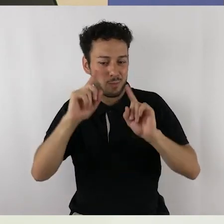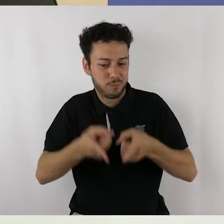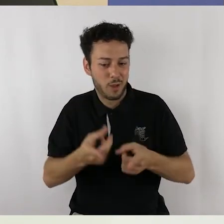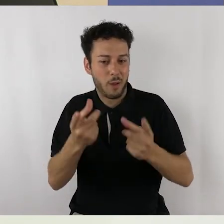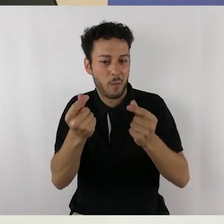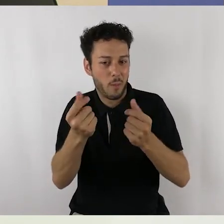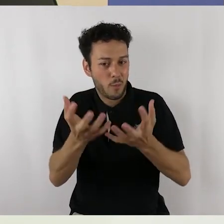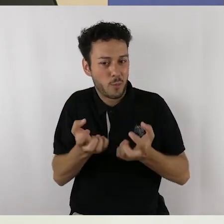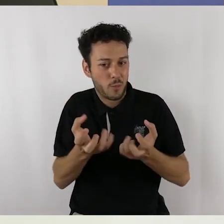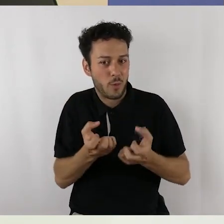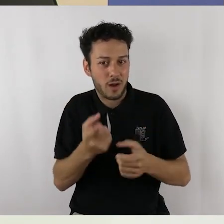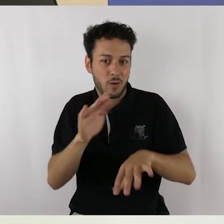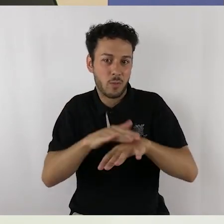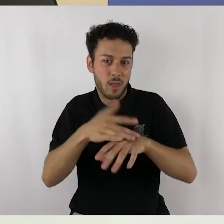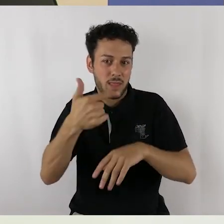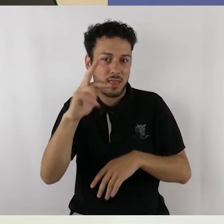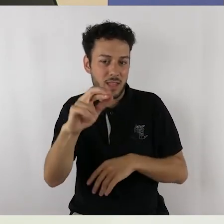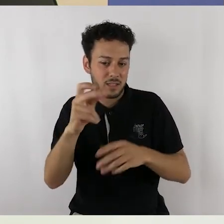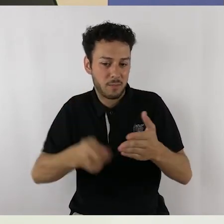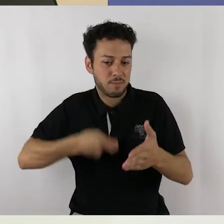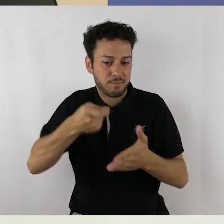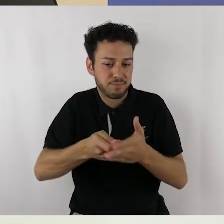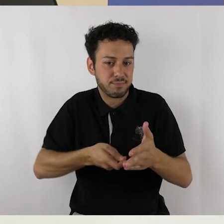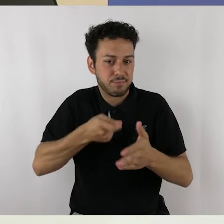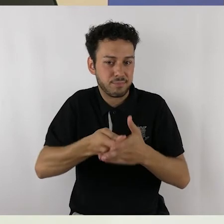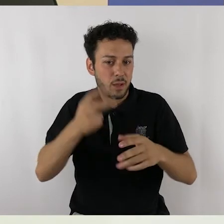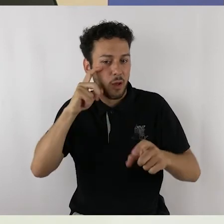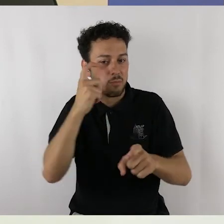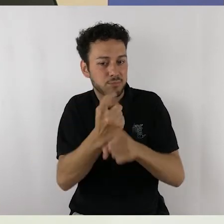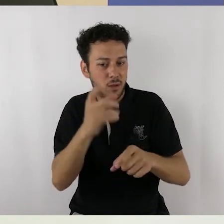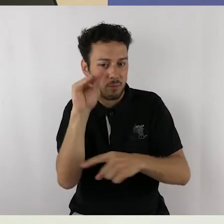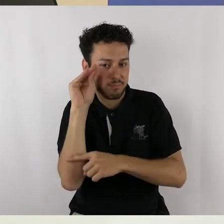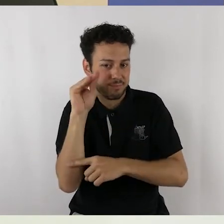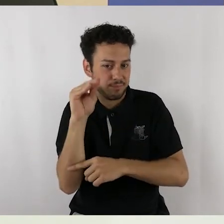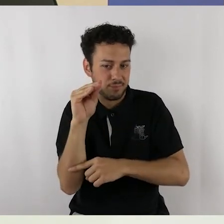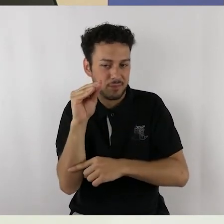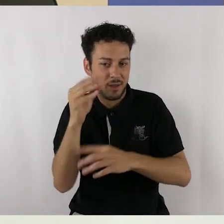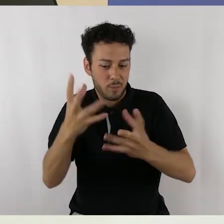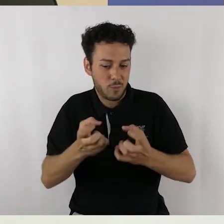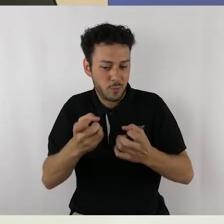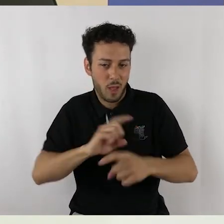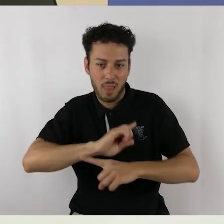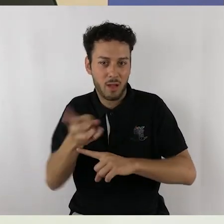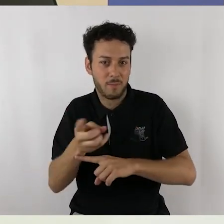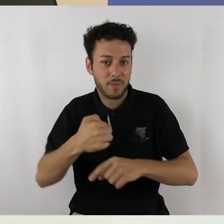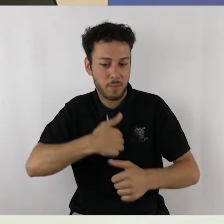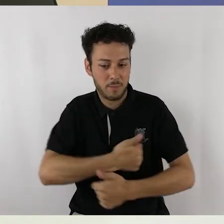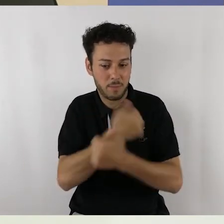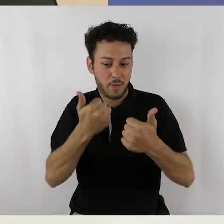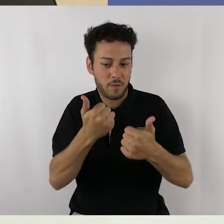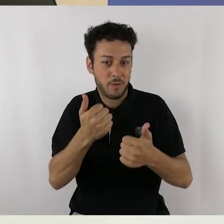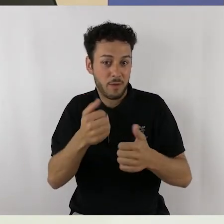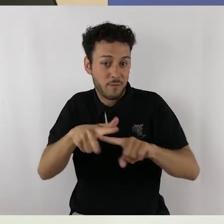poupar coisa e são das despesas de manutenção a nossa melhor ferramenta